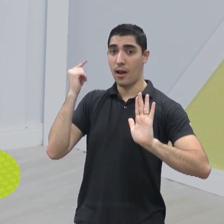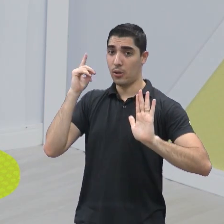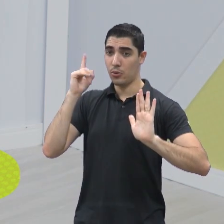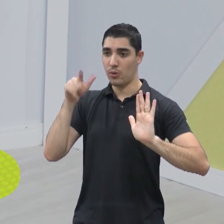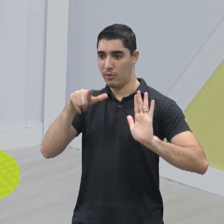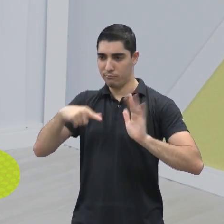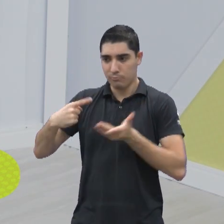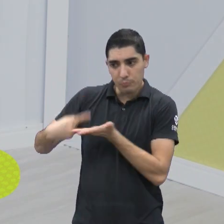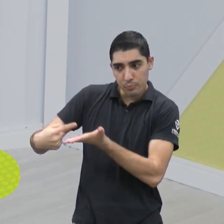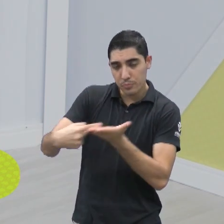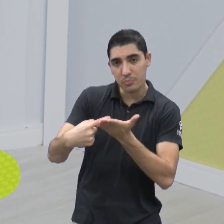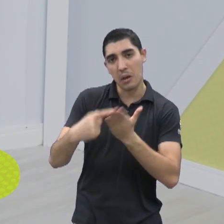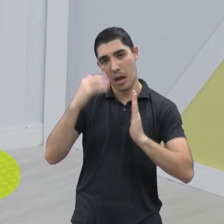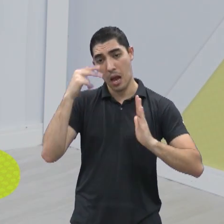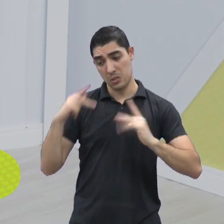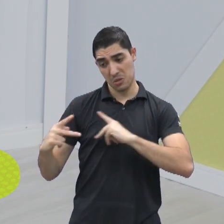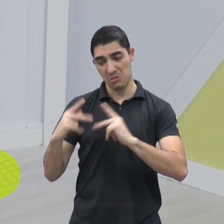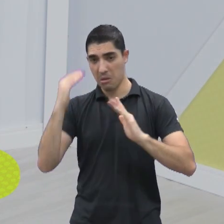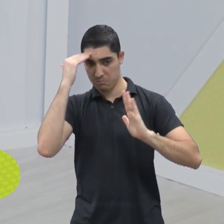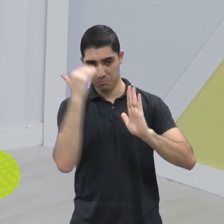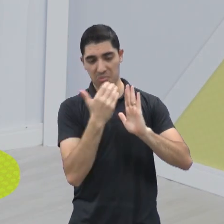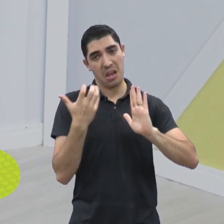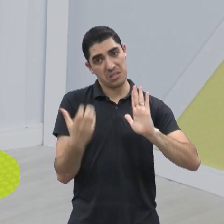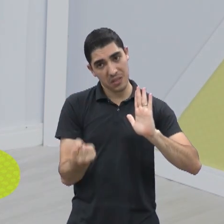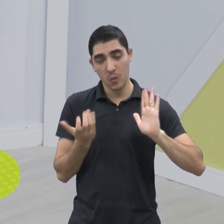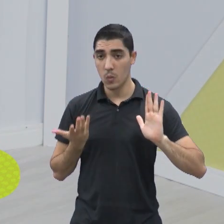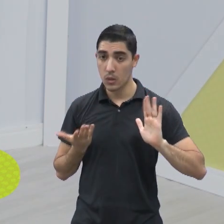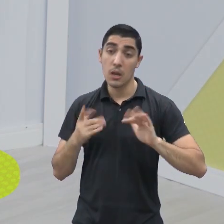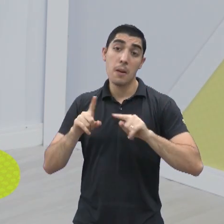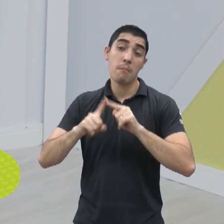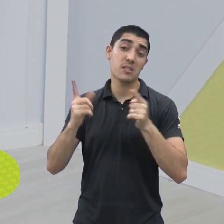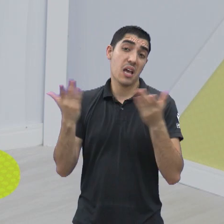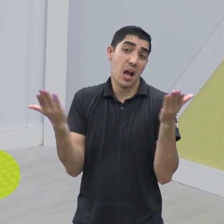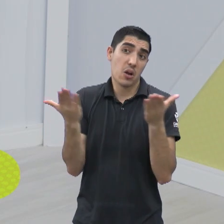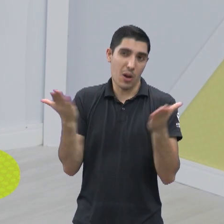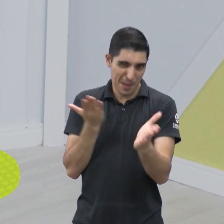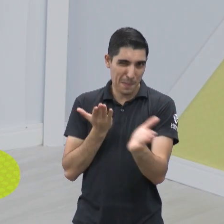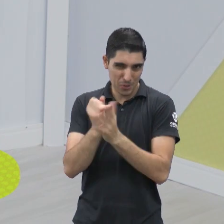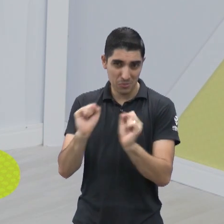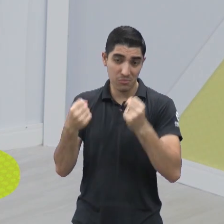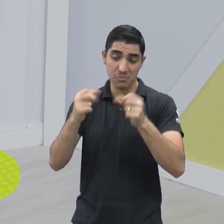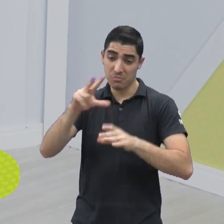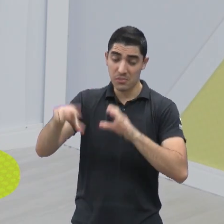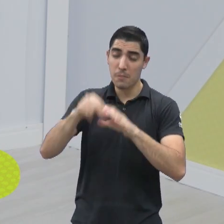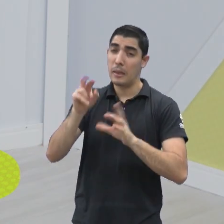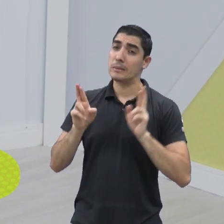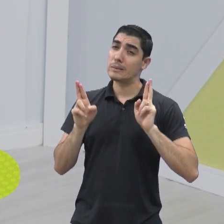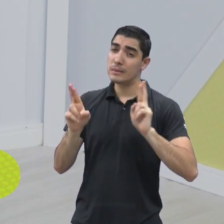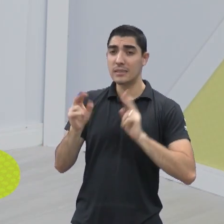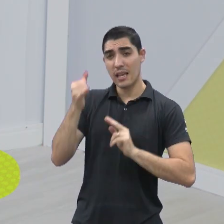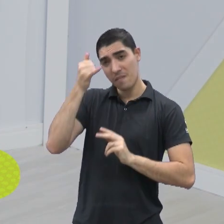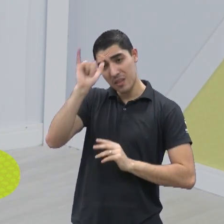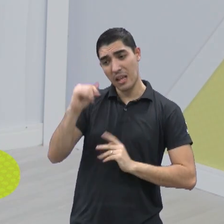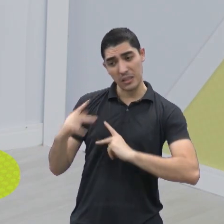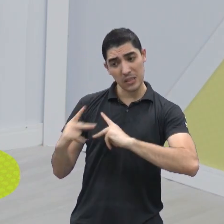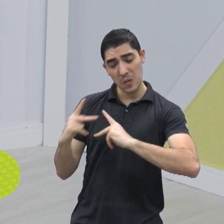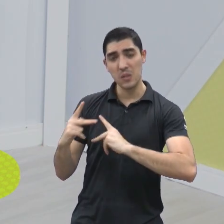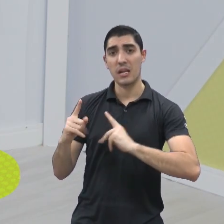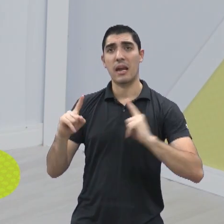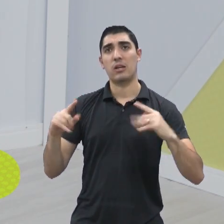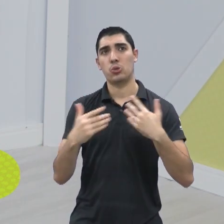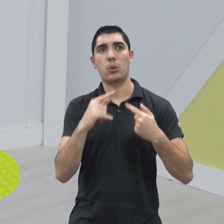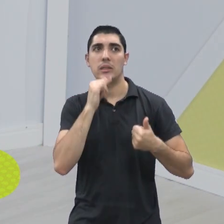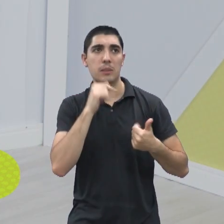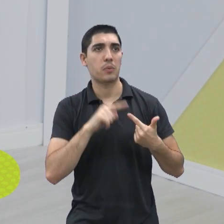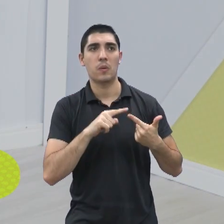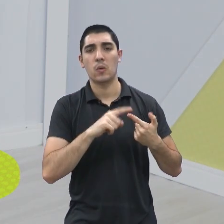campanha e tanto faz como tanto fez, porque vai haver sorteio, né? Só tem que torcer para logo de cara não pegar aí Sorocaba,